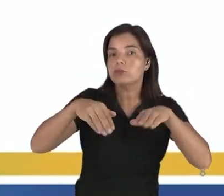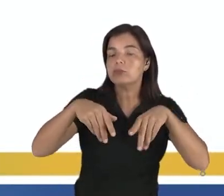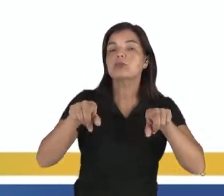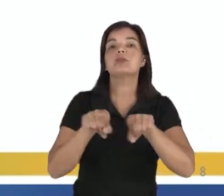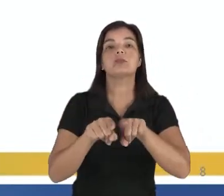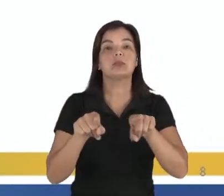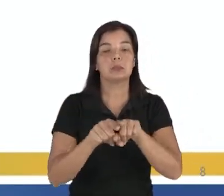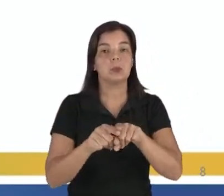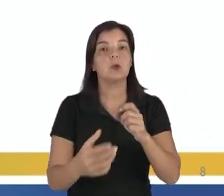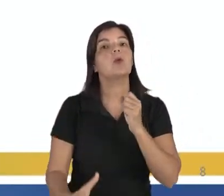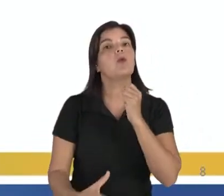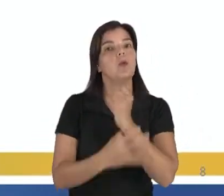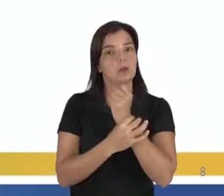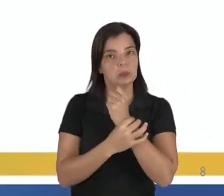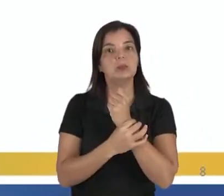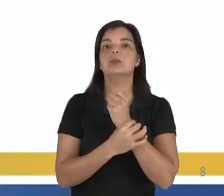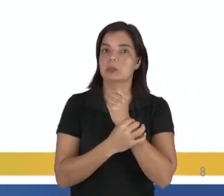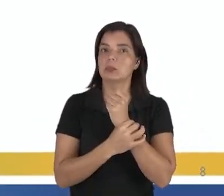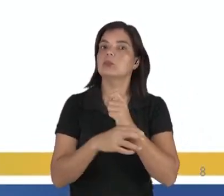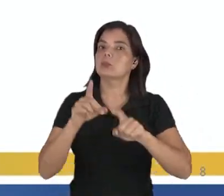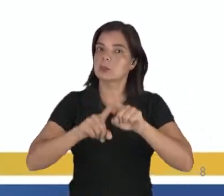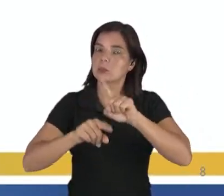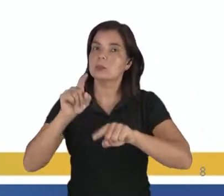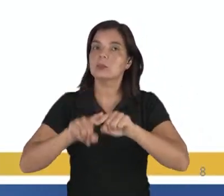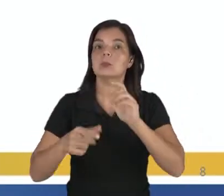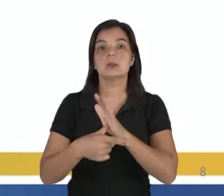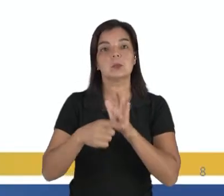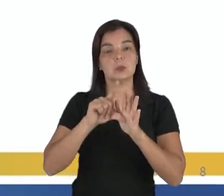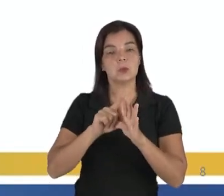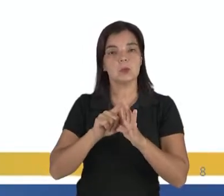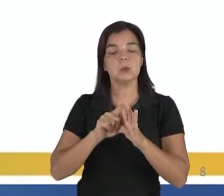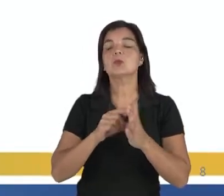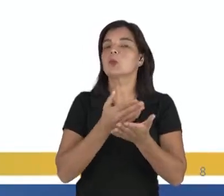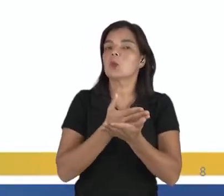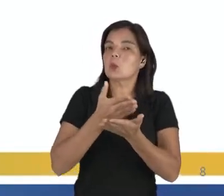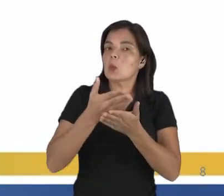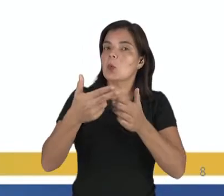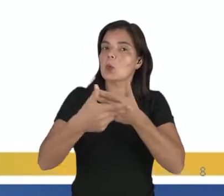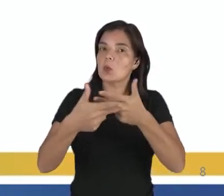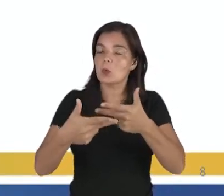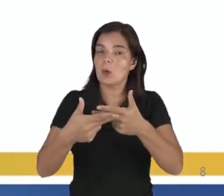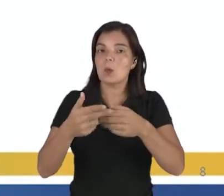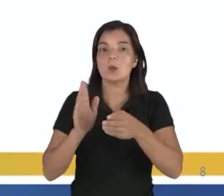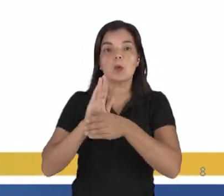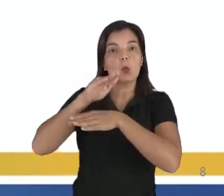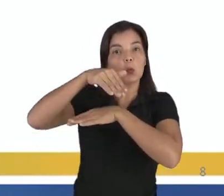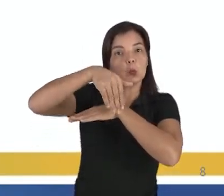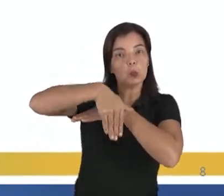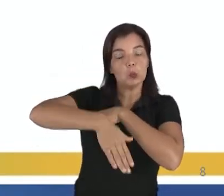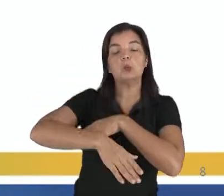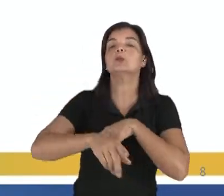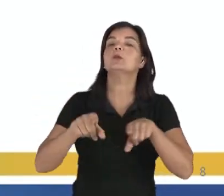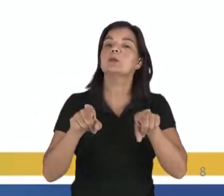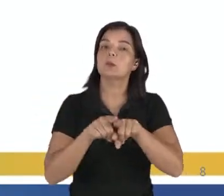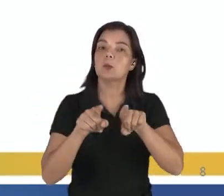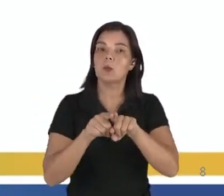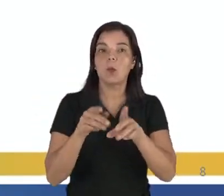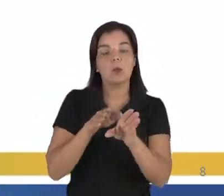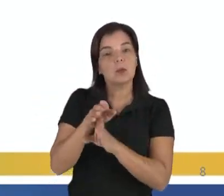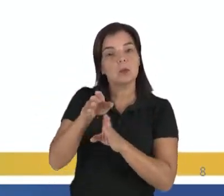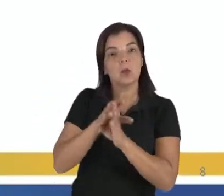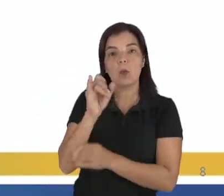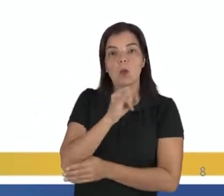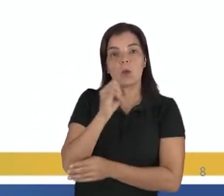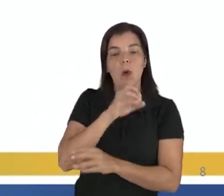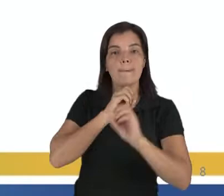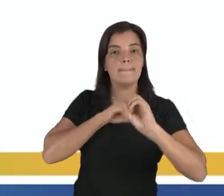de segurança, né? Antes de começar qualquer descida do rafting comercial, o instrutor da atividade